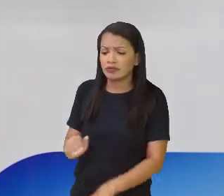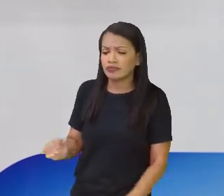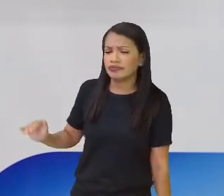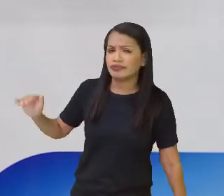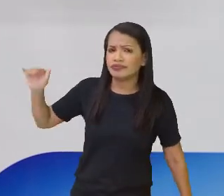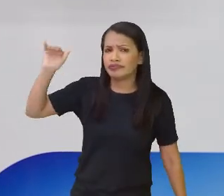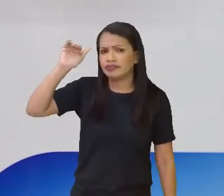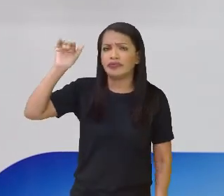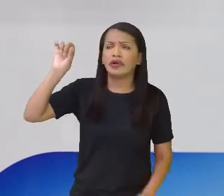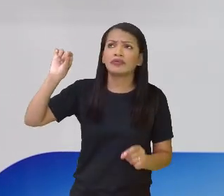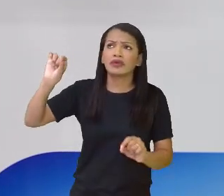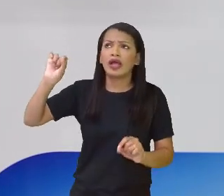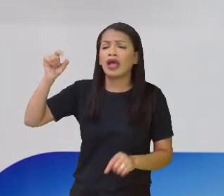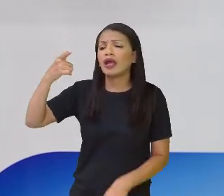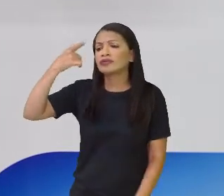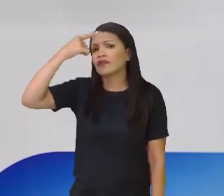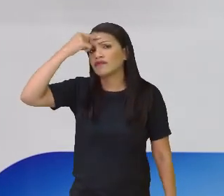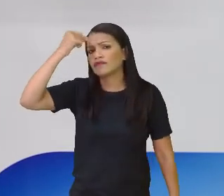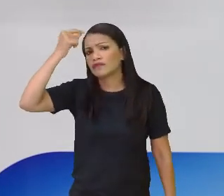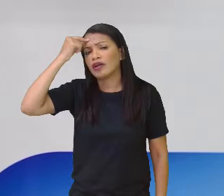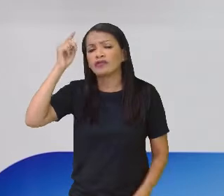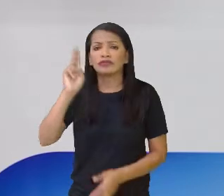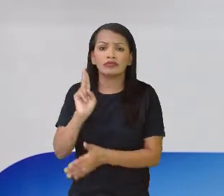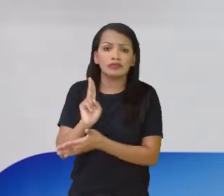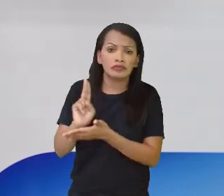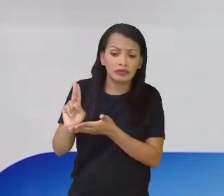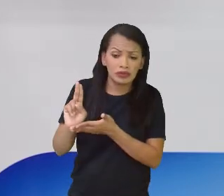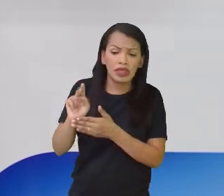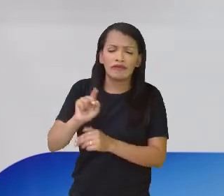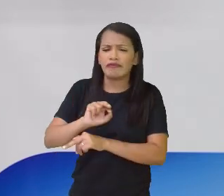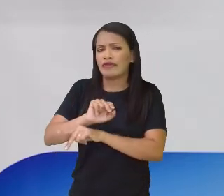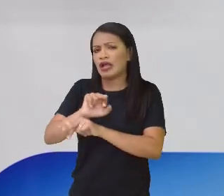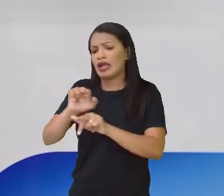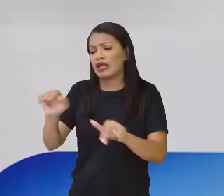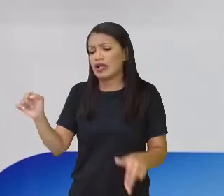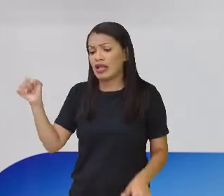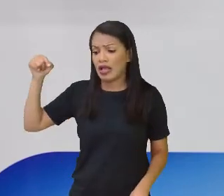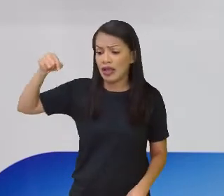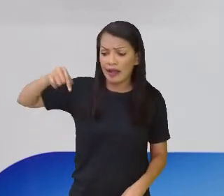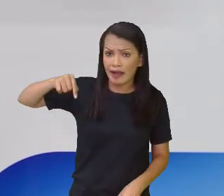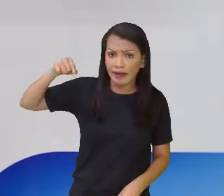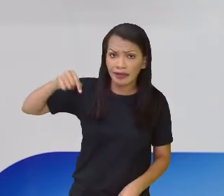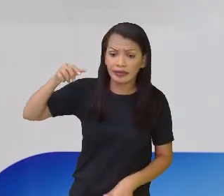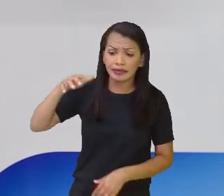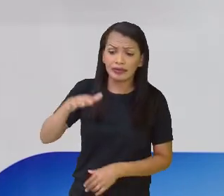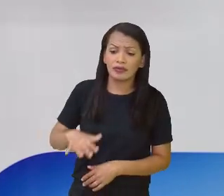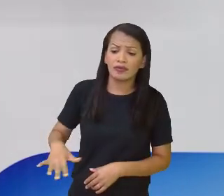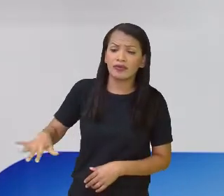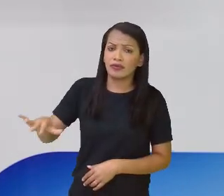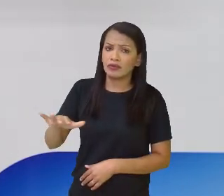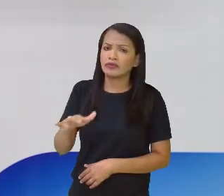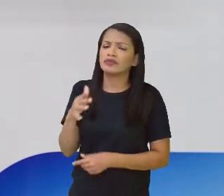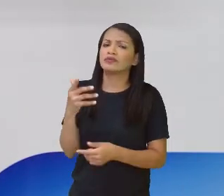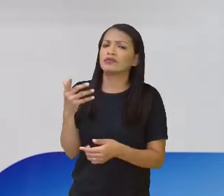então a educação vai estar muito forte, várias instituições aqui no espaço,